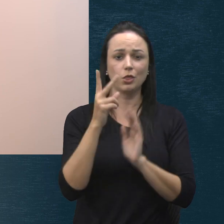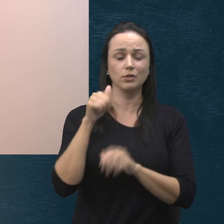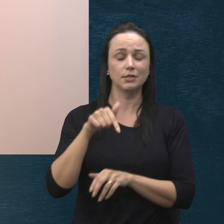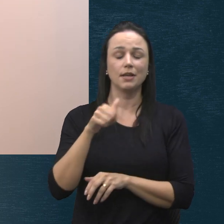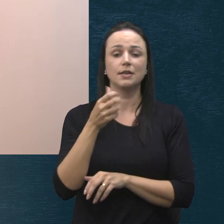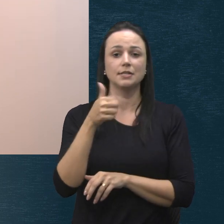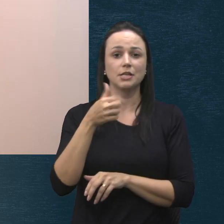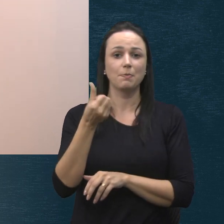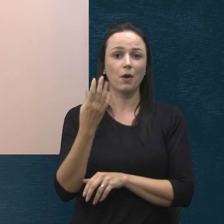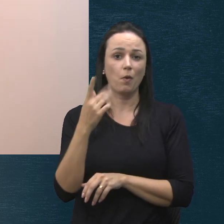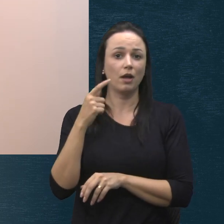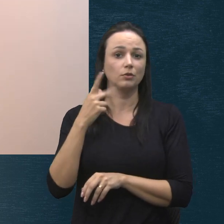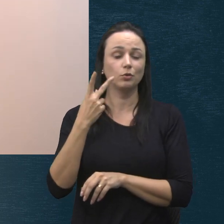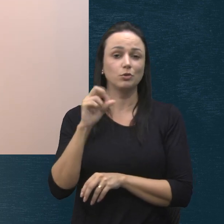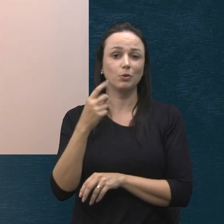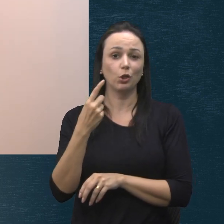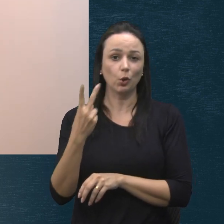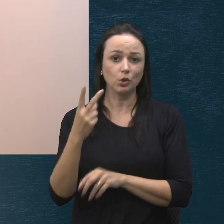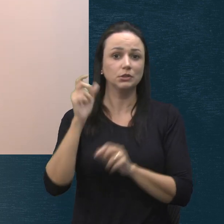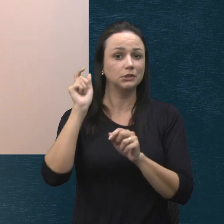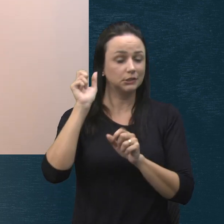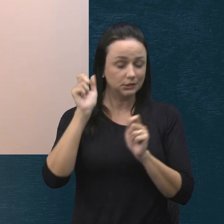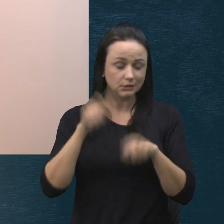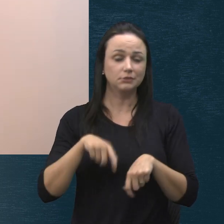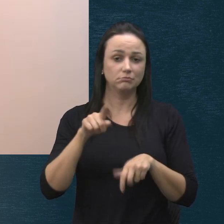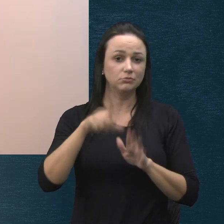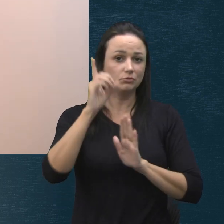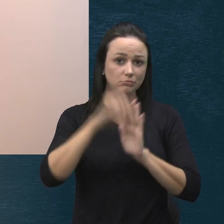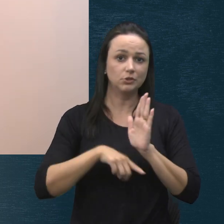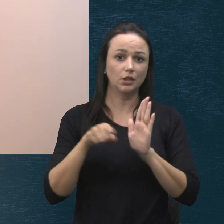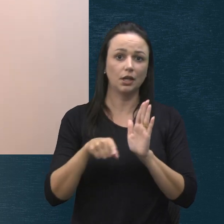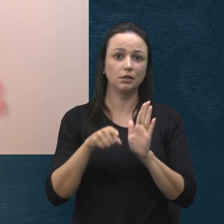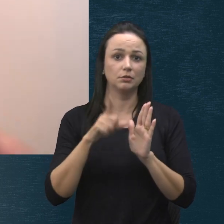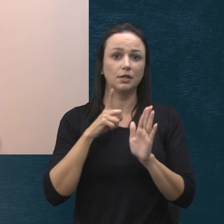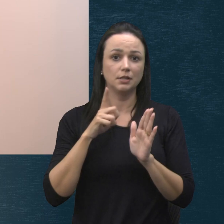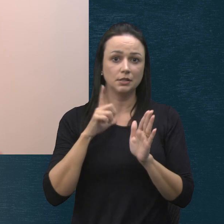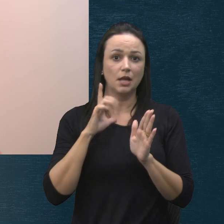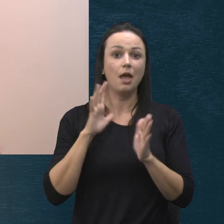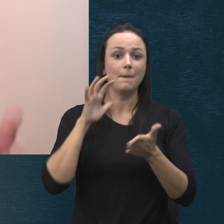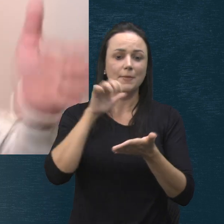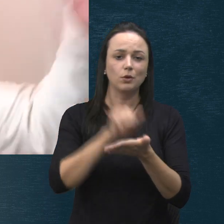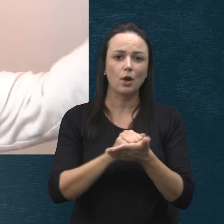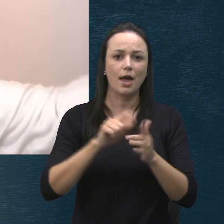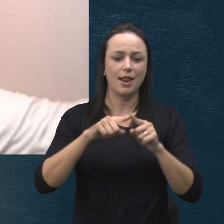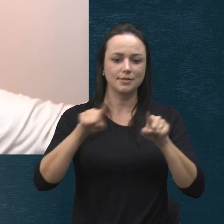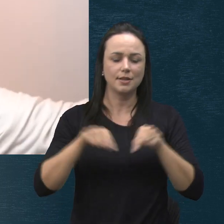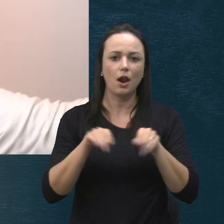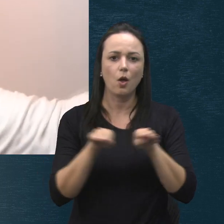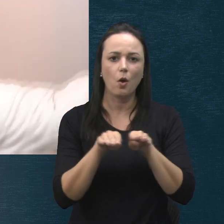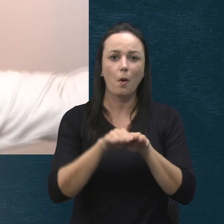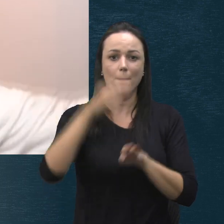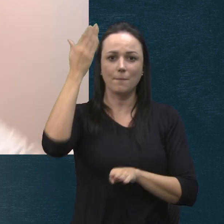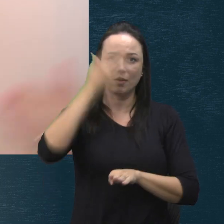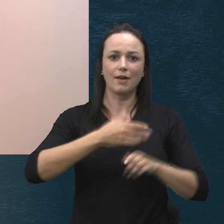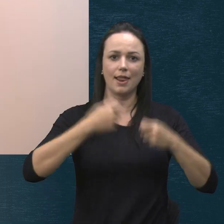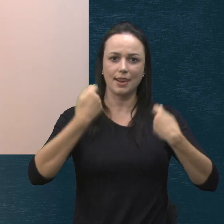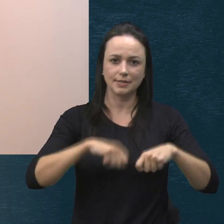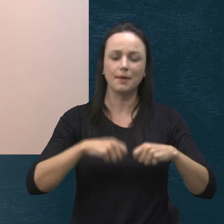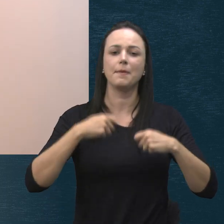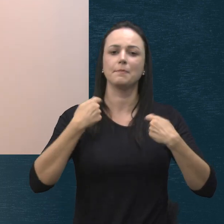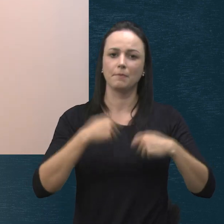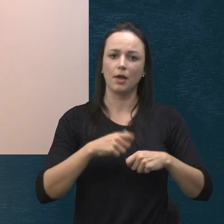12.764 de 2012. É direito na escola privada? Sim. Quando o indivíduo com autismo matriculado na sala comum, quando comprovada a necessidade, tem